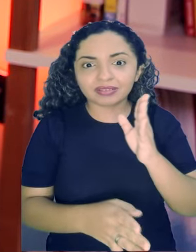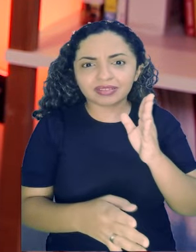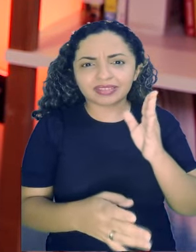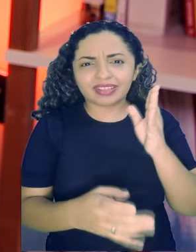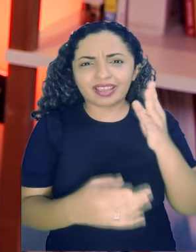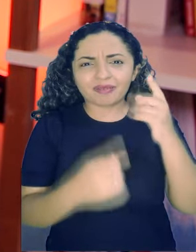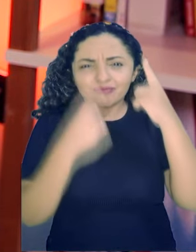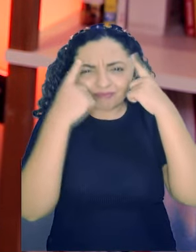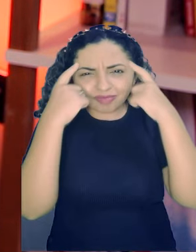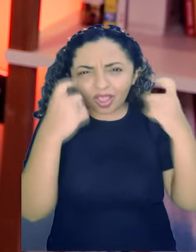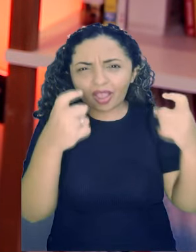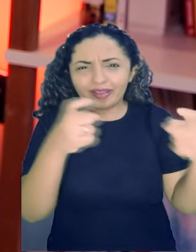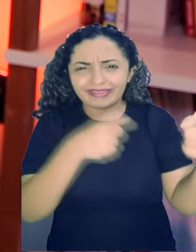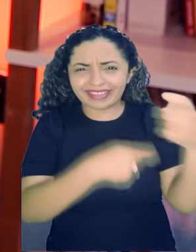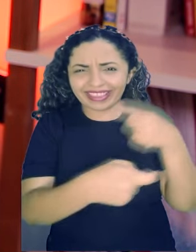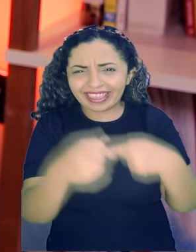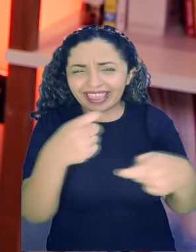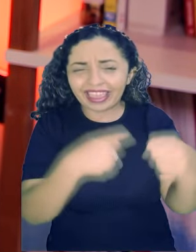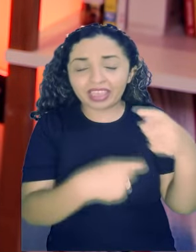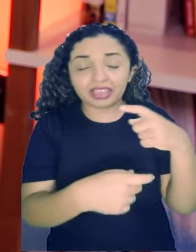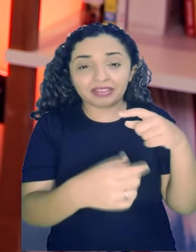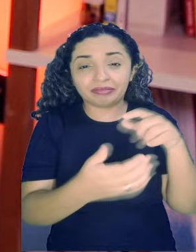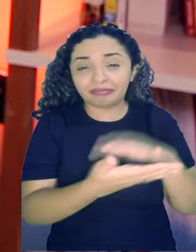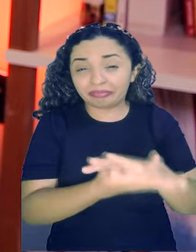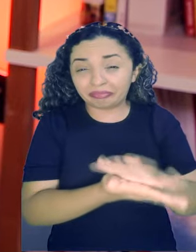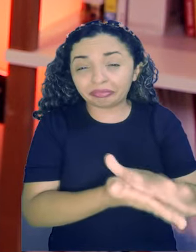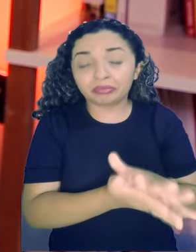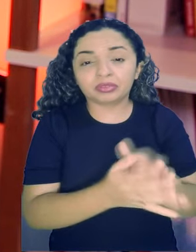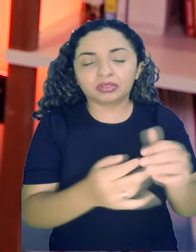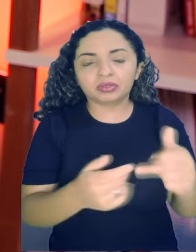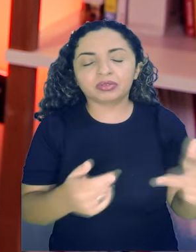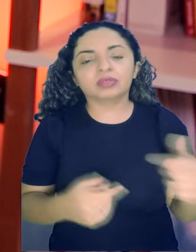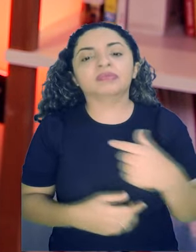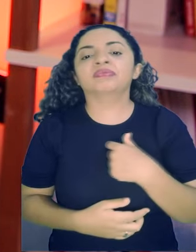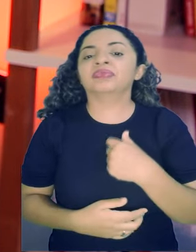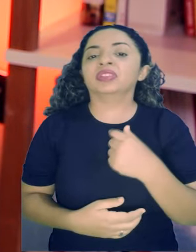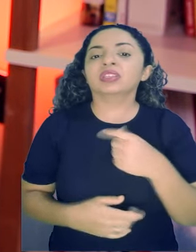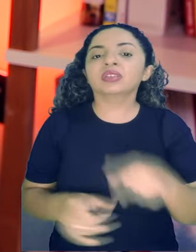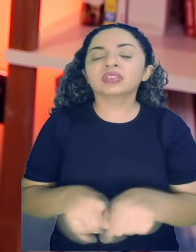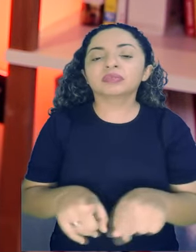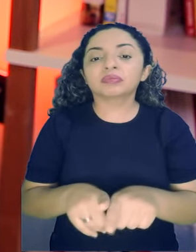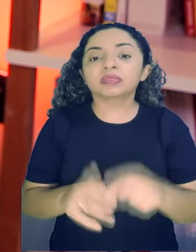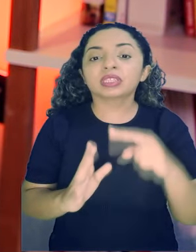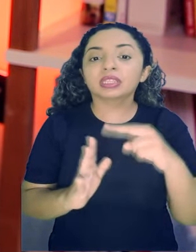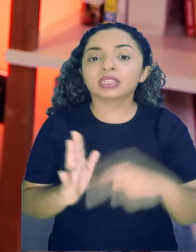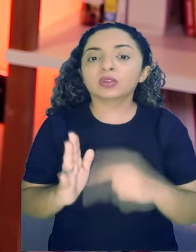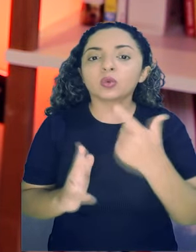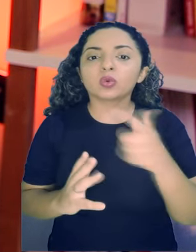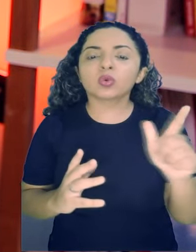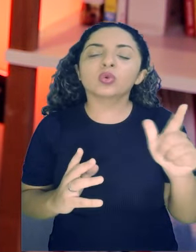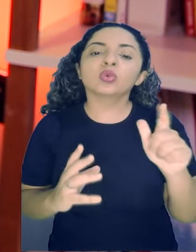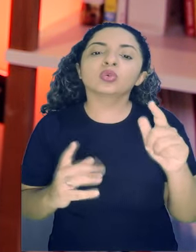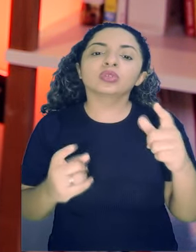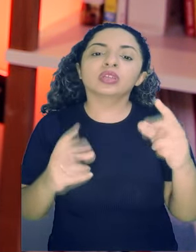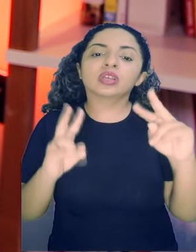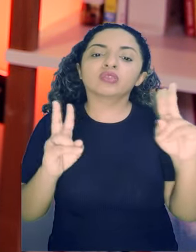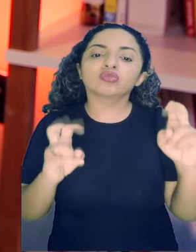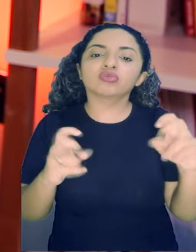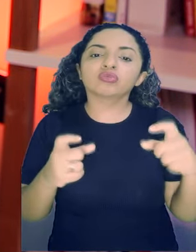sendo violentadas. O dia a dia da guerra, muito massacrante. Inclusive, eu acabei também lendo um outro livro sobre um